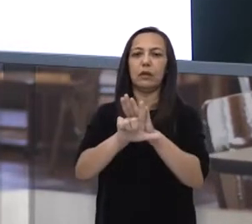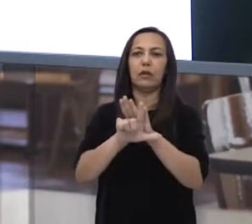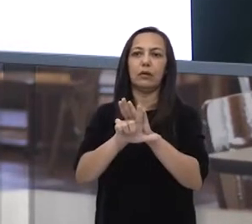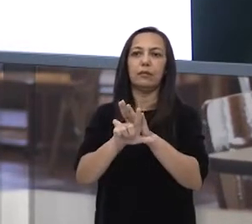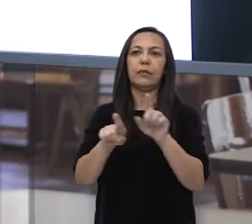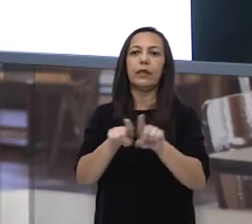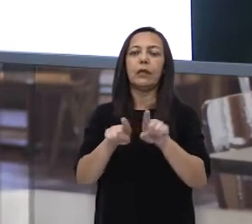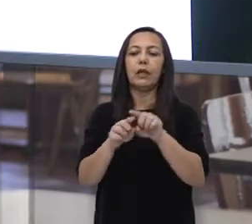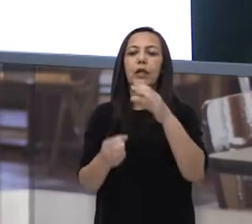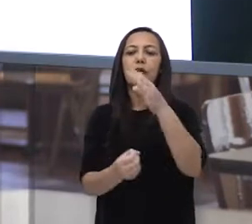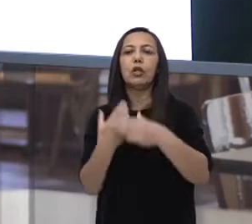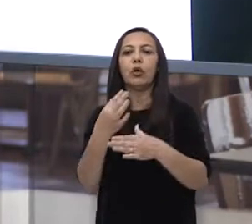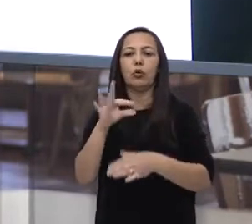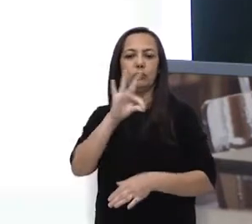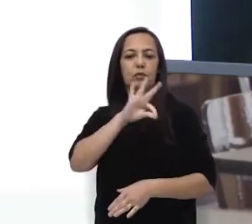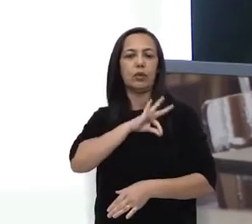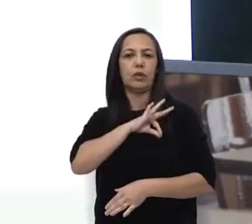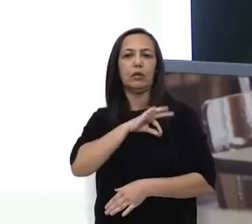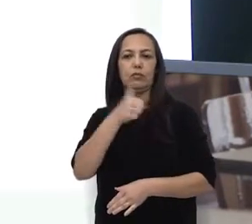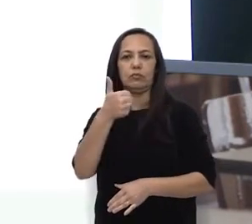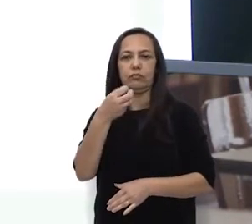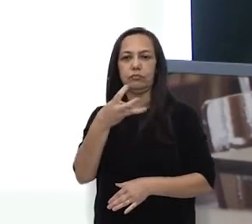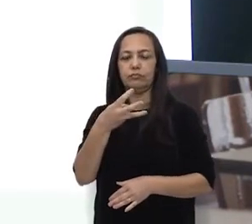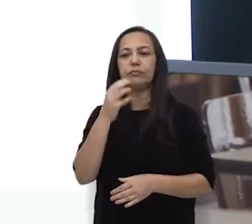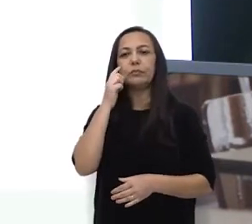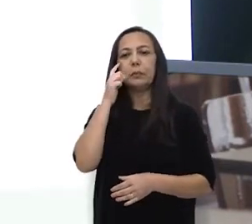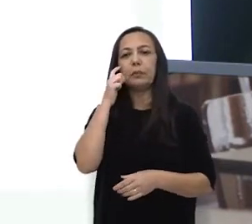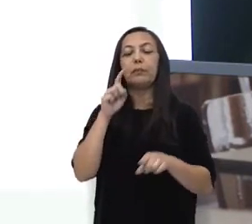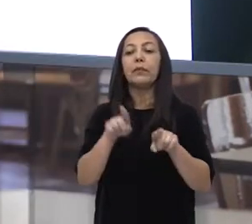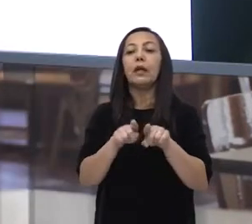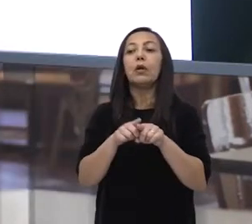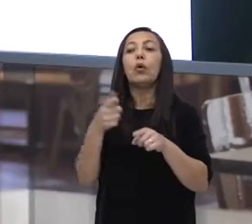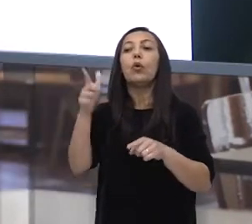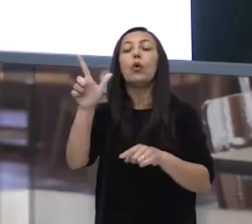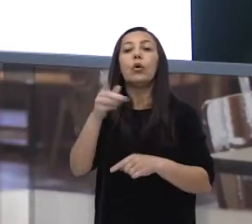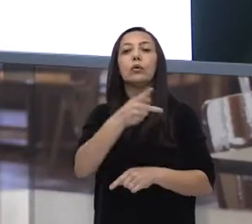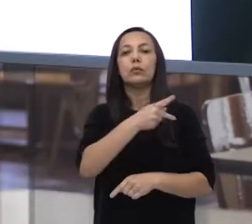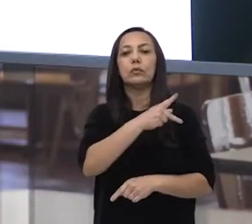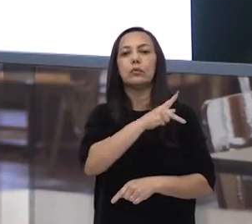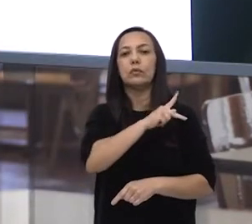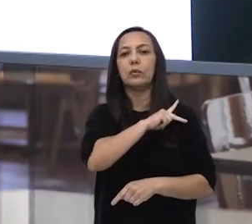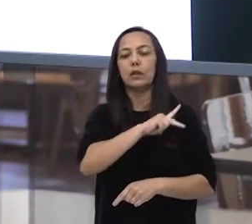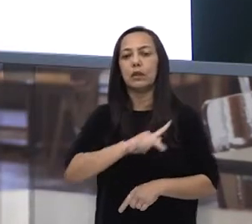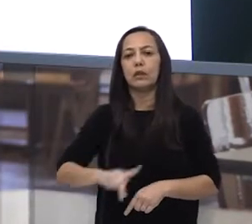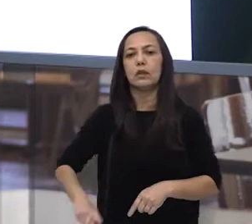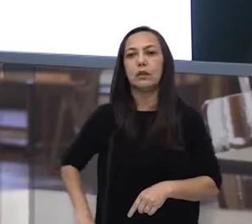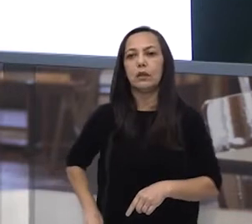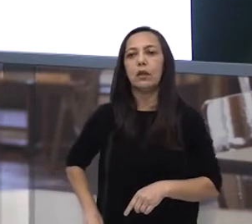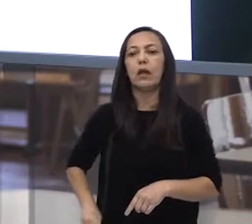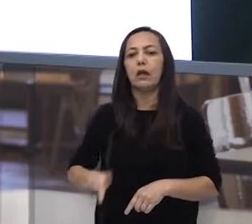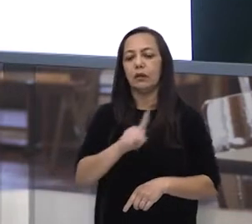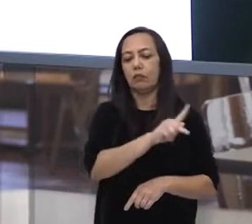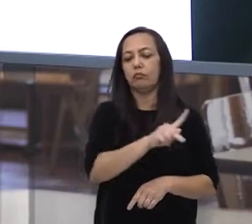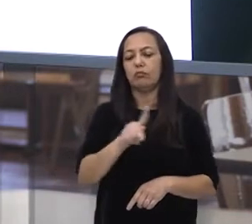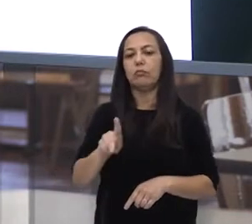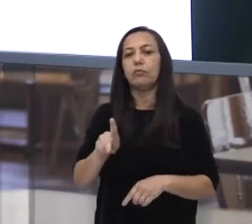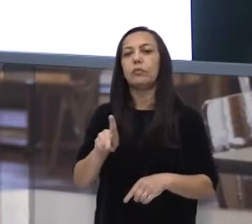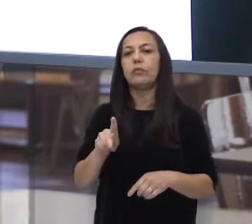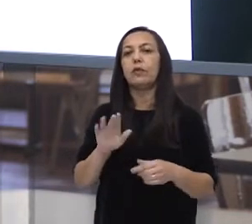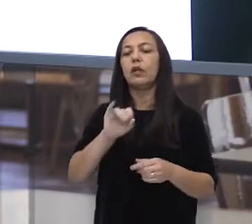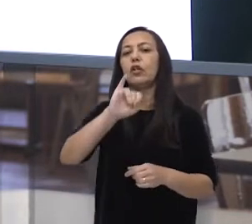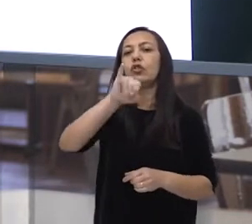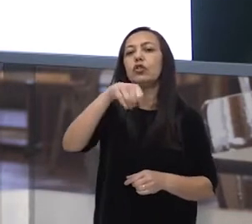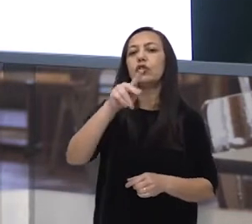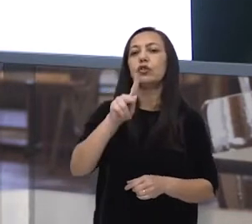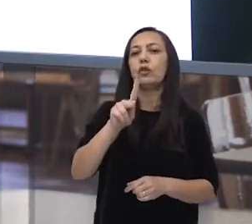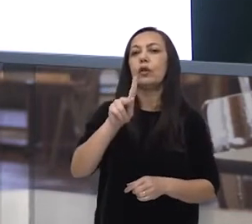criar o salário mínimo. Nós temos o outro presidente também, que foi responsável por um grande salto na indústria brasileira, que foi